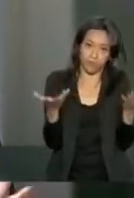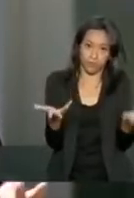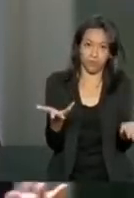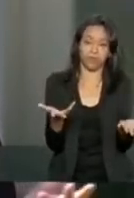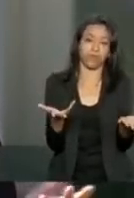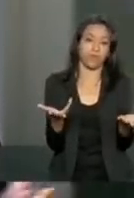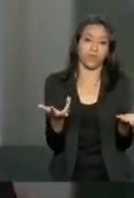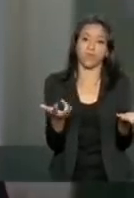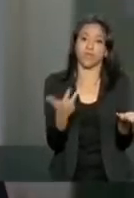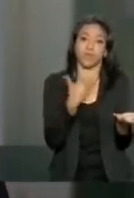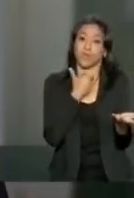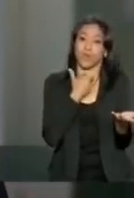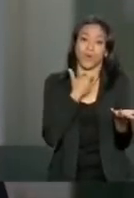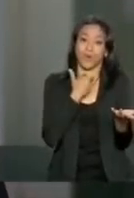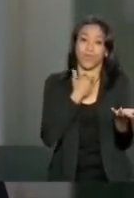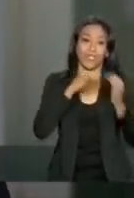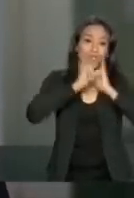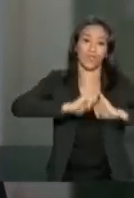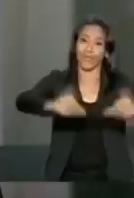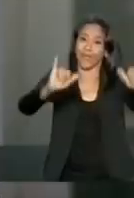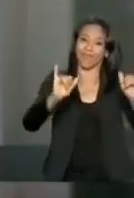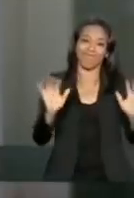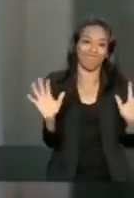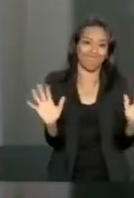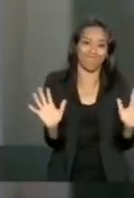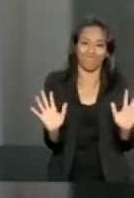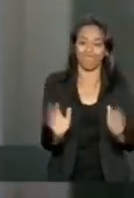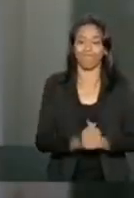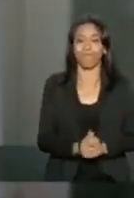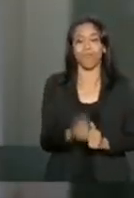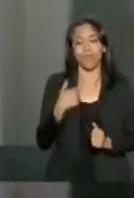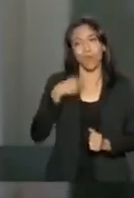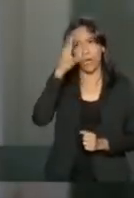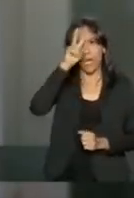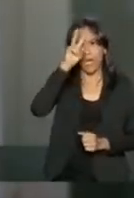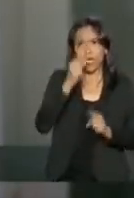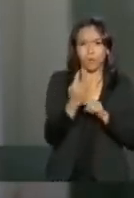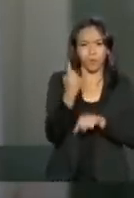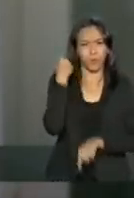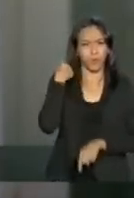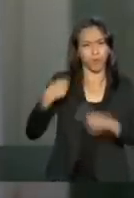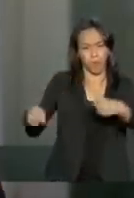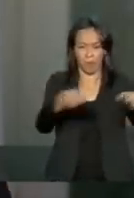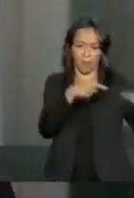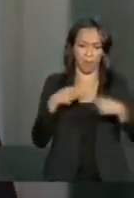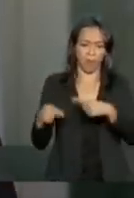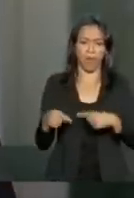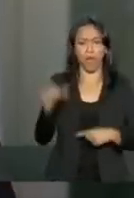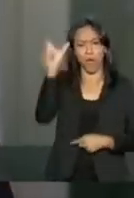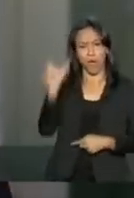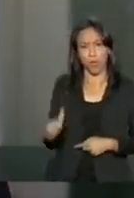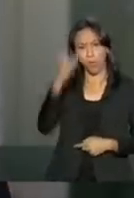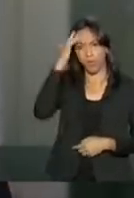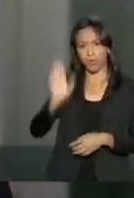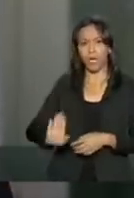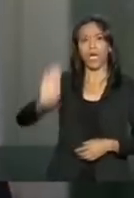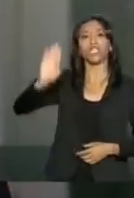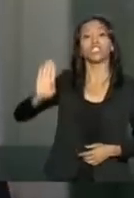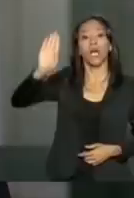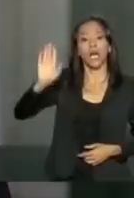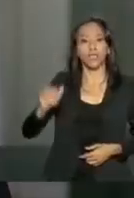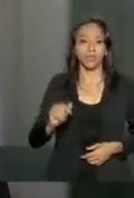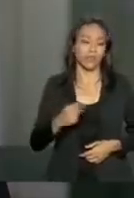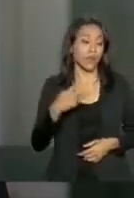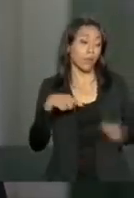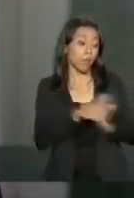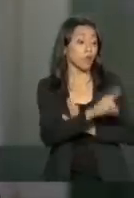não poderão se tornar públicas, obviamente. Eu lembro de um debate aqui nos Estados Unidos, onde uma candidata perguntou para o candidato o que ele faria